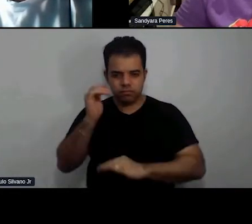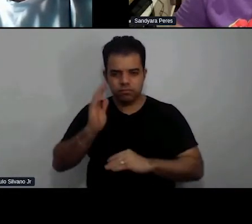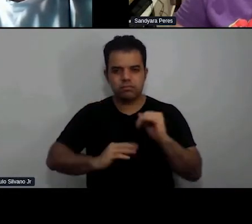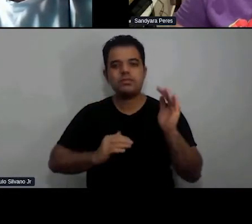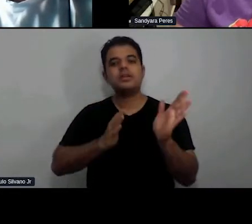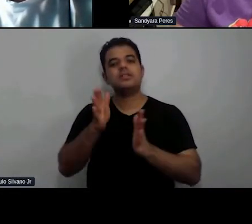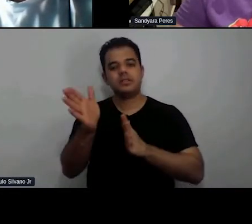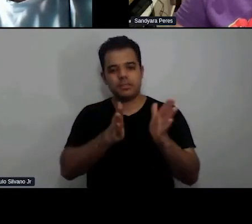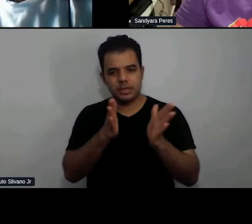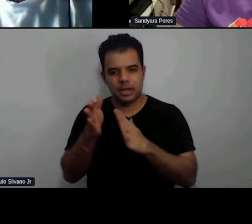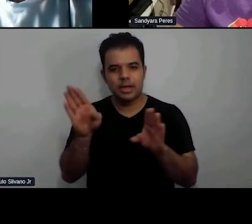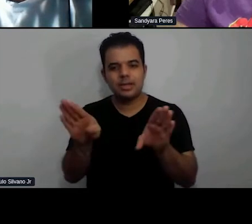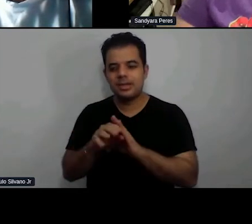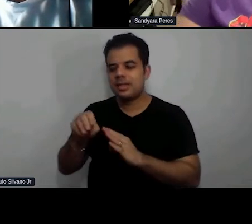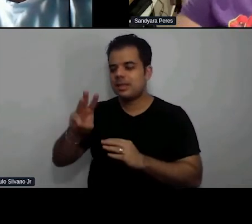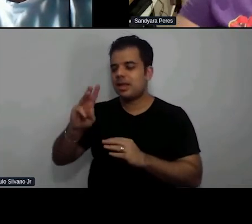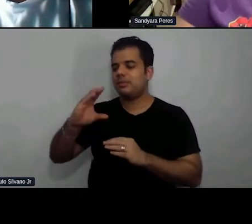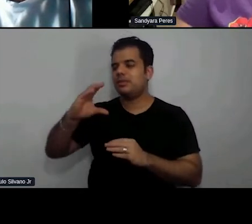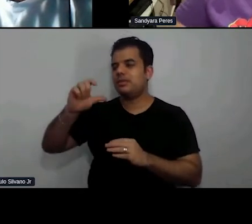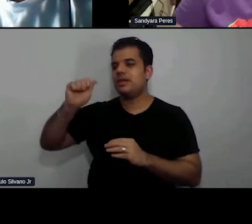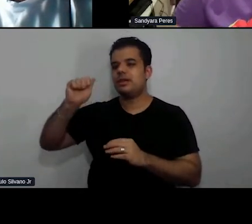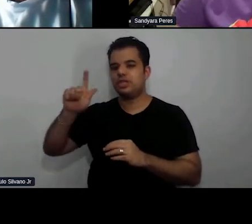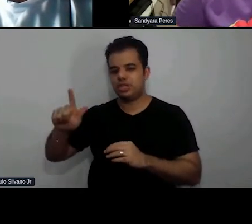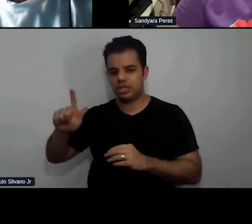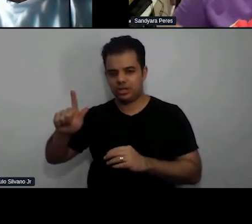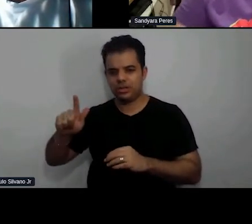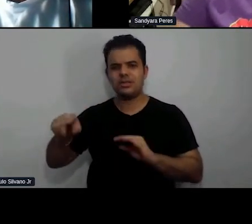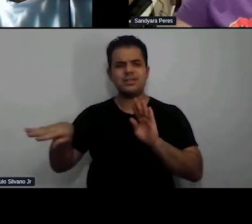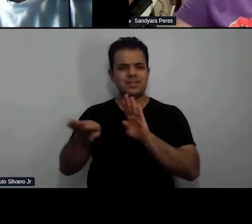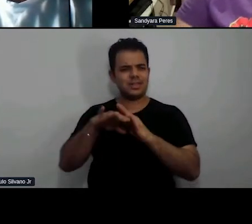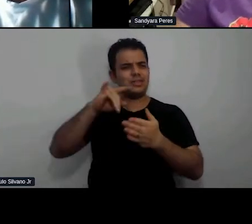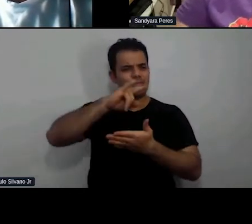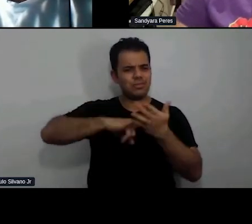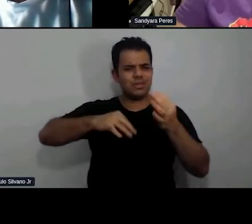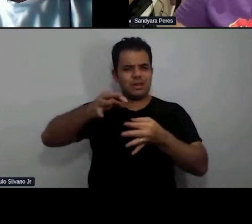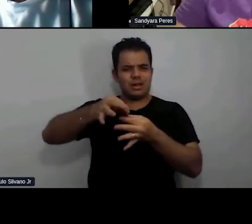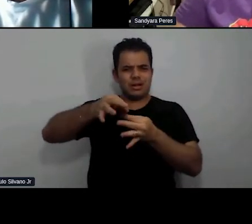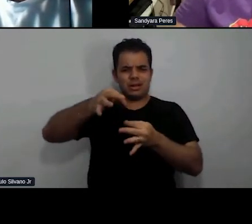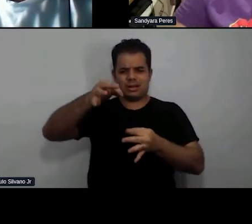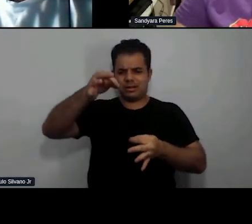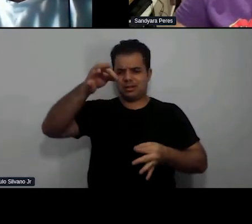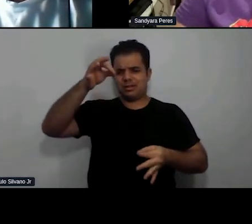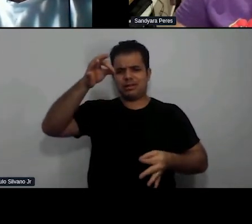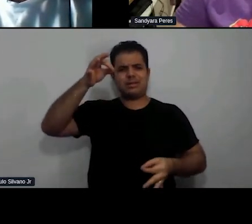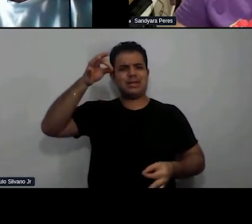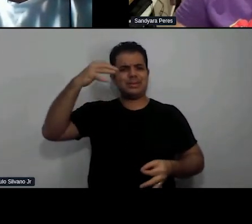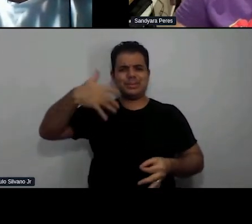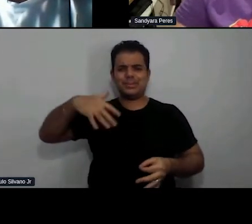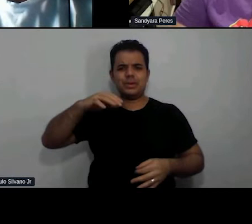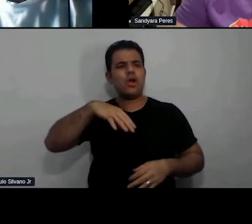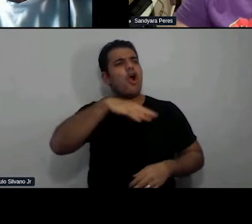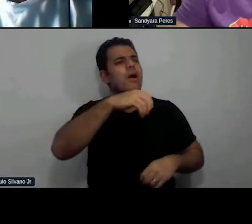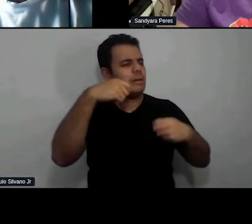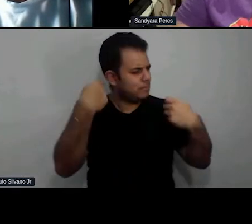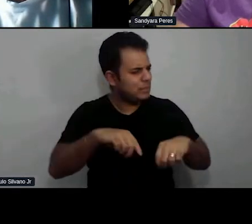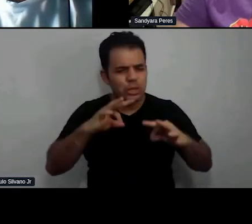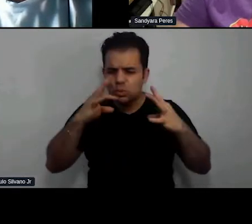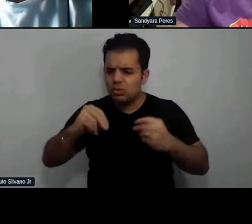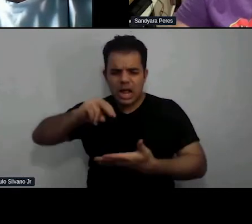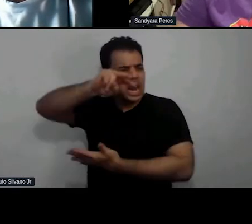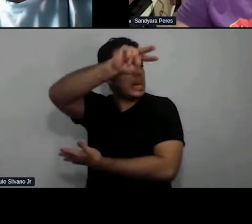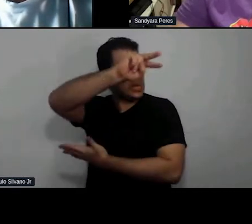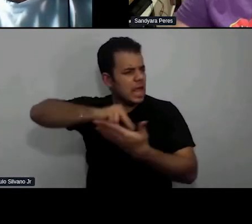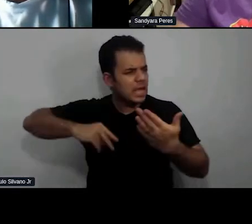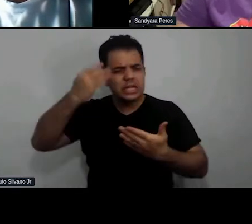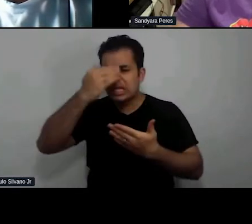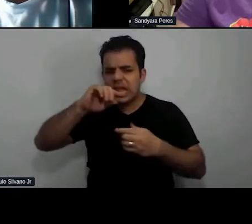acessibilidade, WCAG, mas são documentos muito extensos. Se a gente virar para um time de devs e falar, ó, todo mundo vai ter que ler e